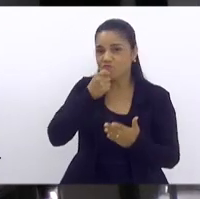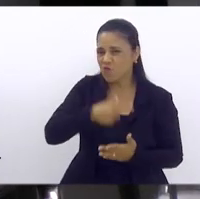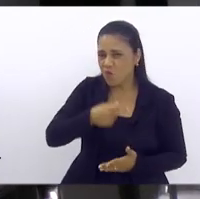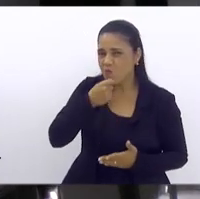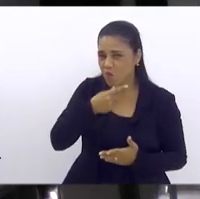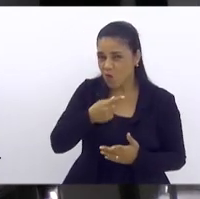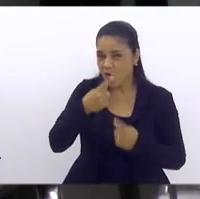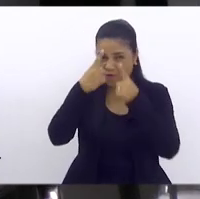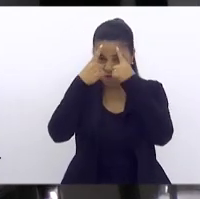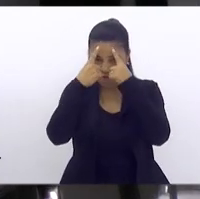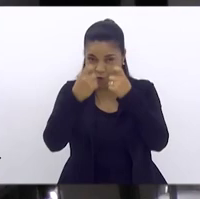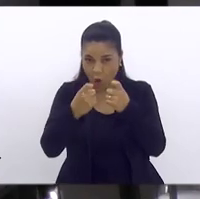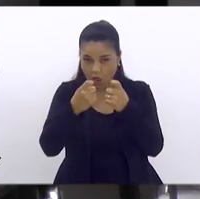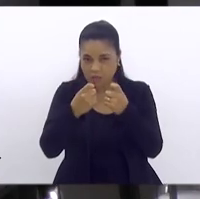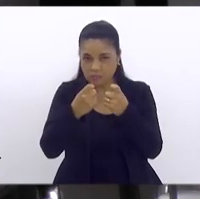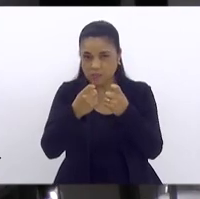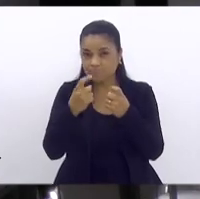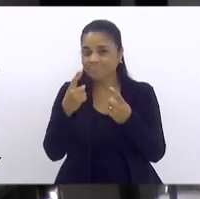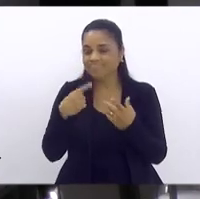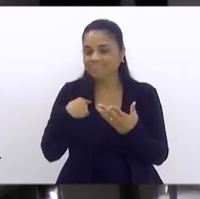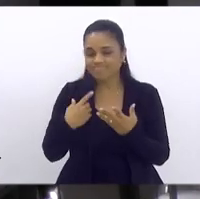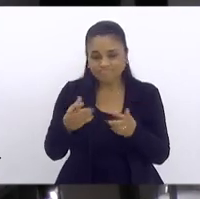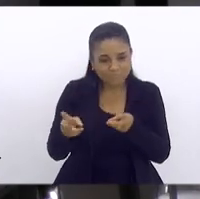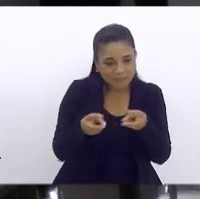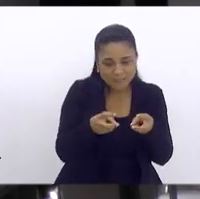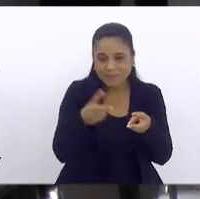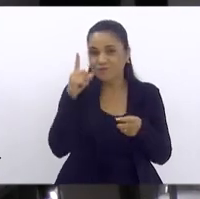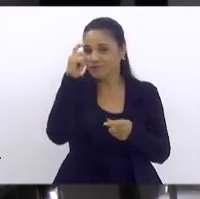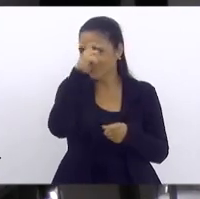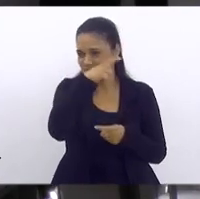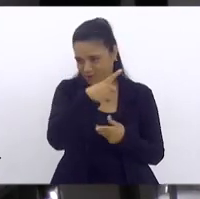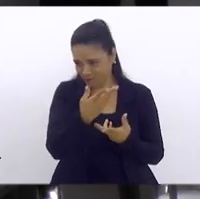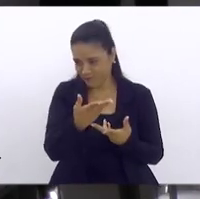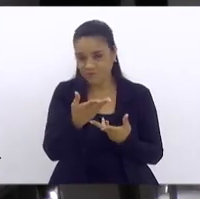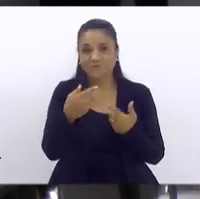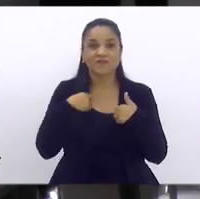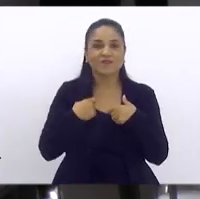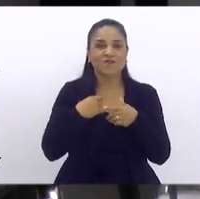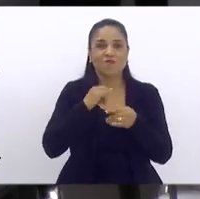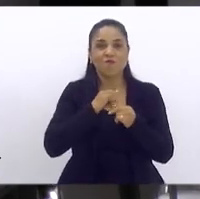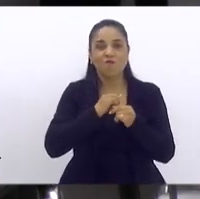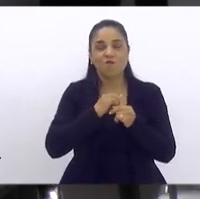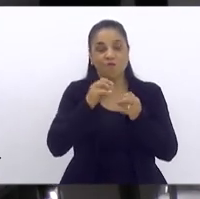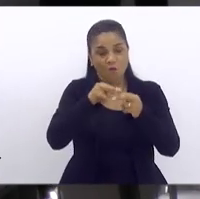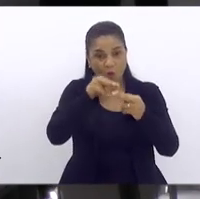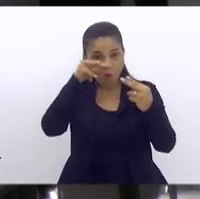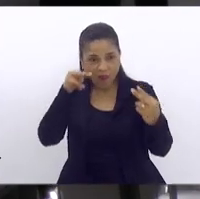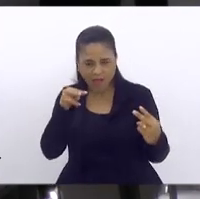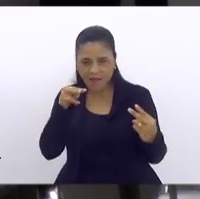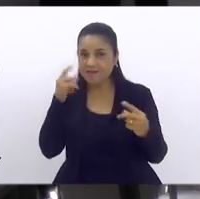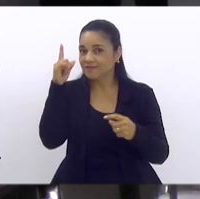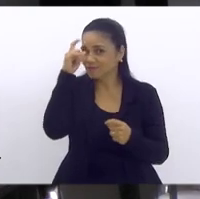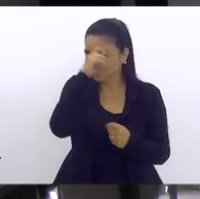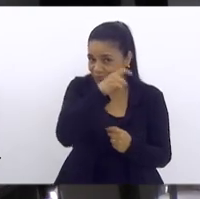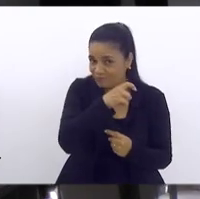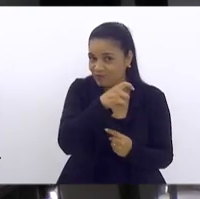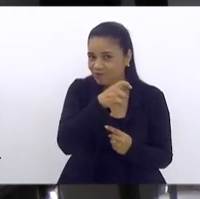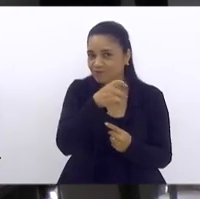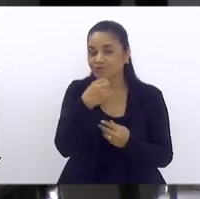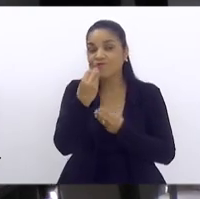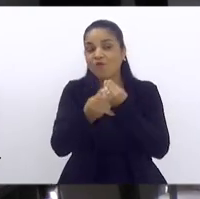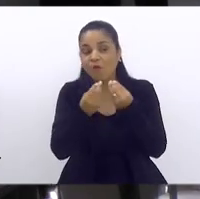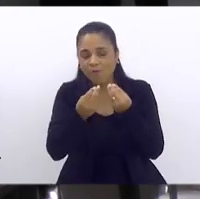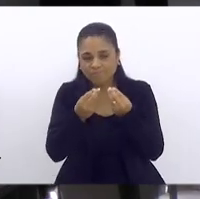essa violência ainda mais escorregadia. Se é uma violência no online, né, que é muito escorregadia, é muito difícil da gente construir